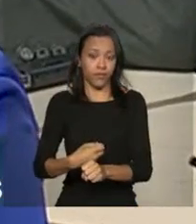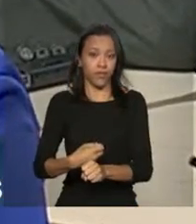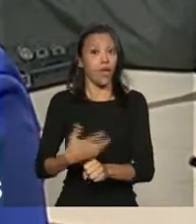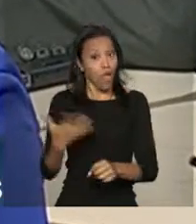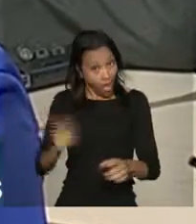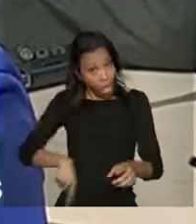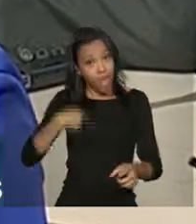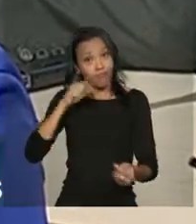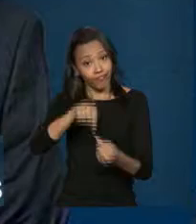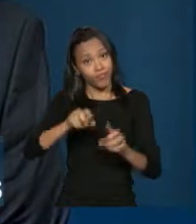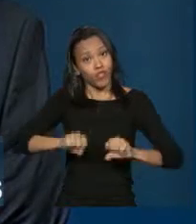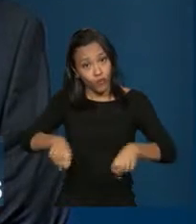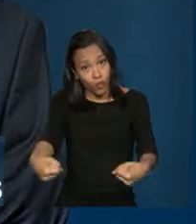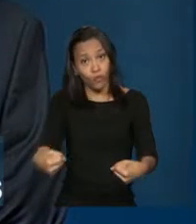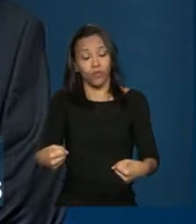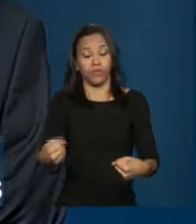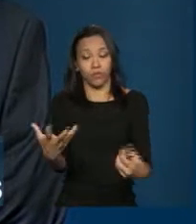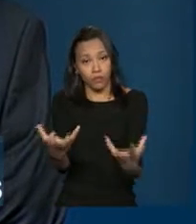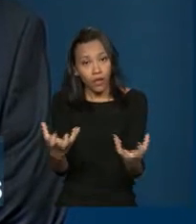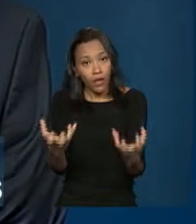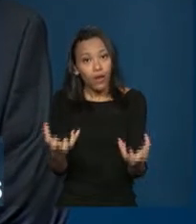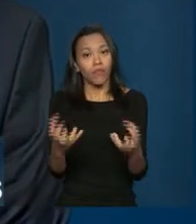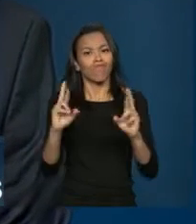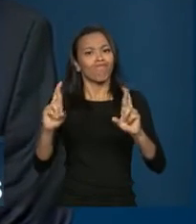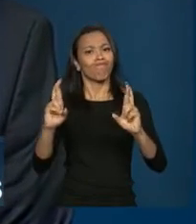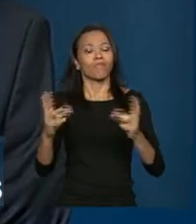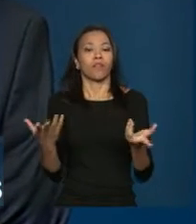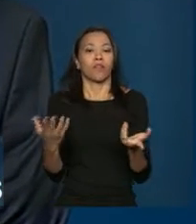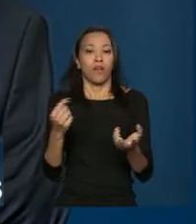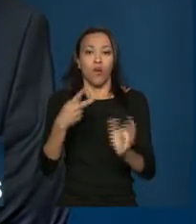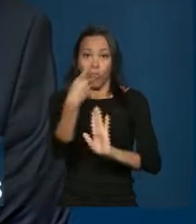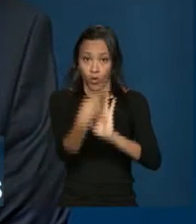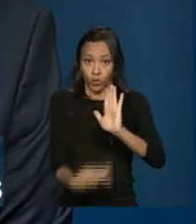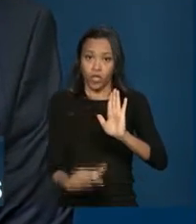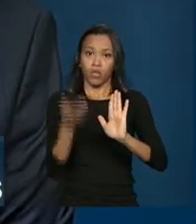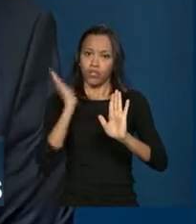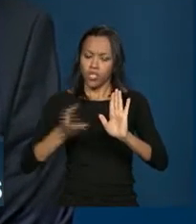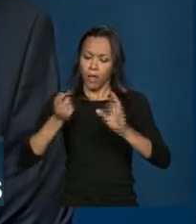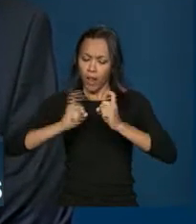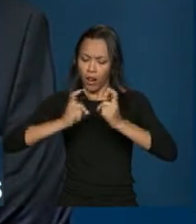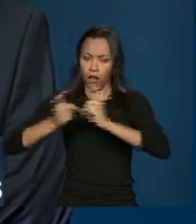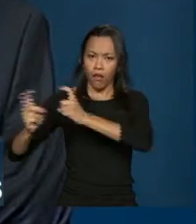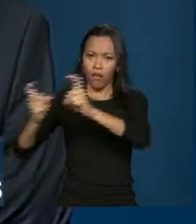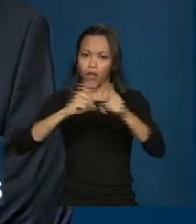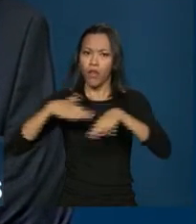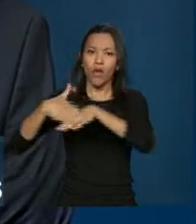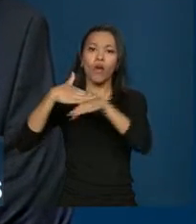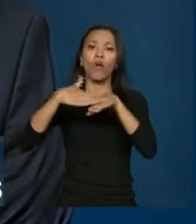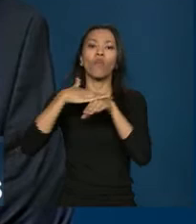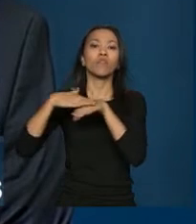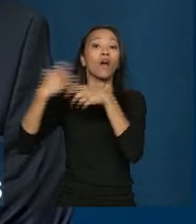Esse é o nosso esforço, é a nossa expectativa. O projeto que nós temos discutido, debatido no